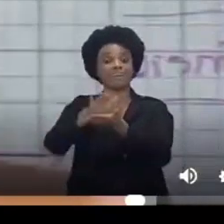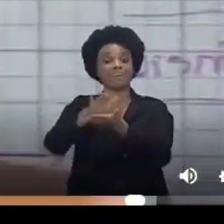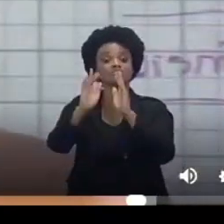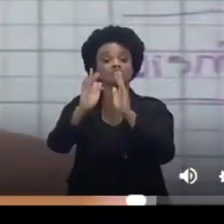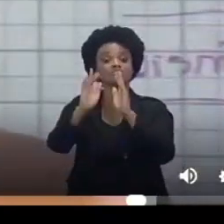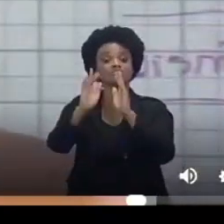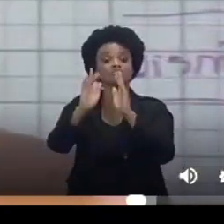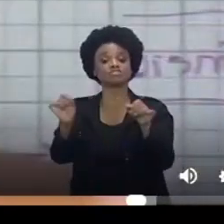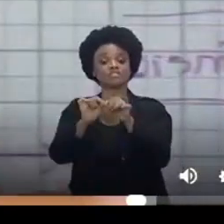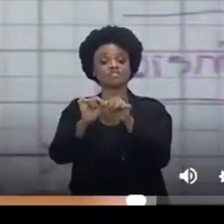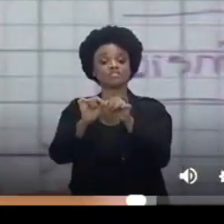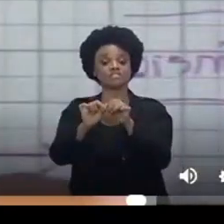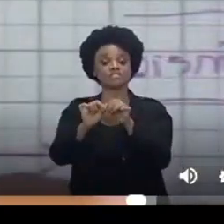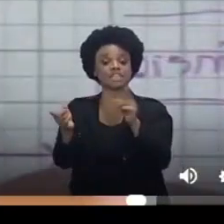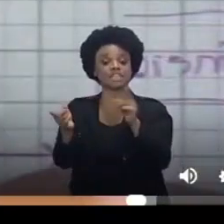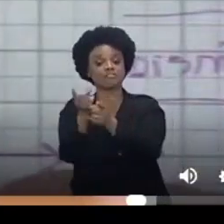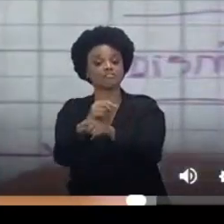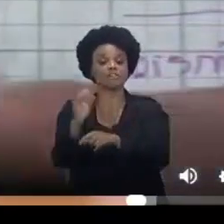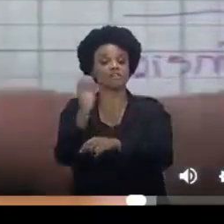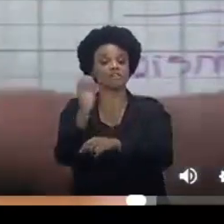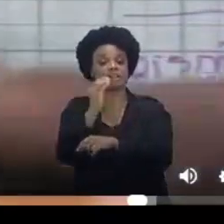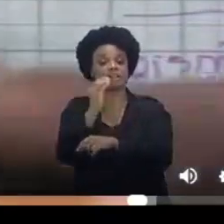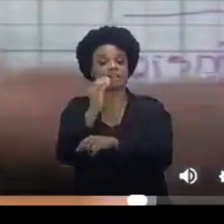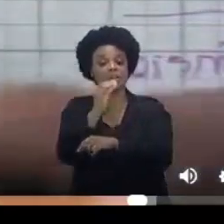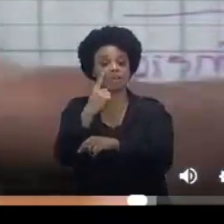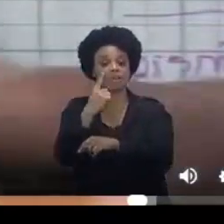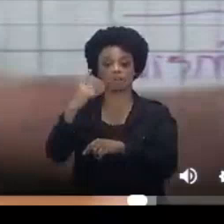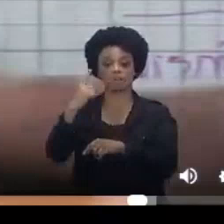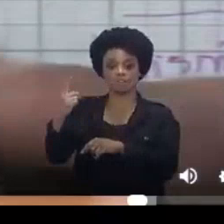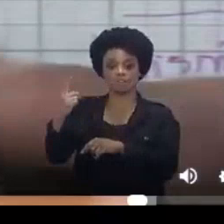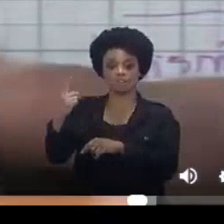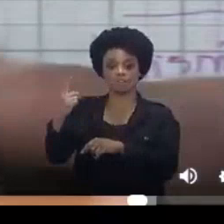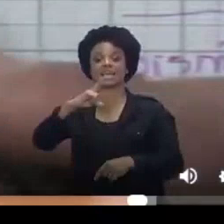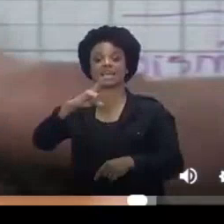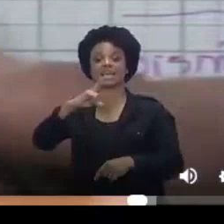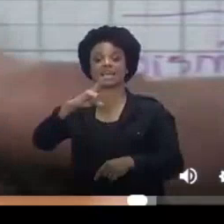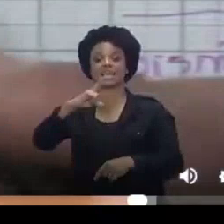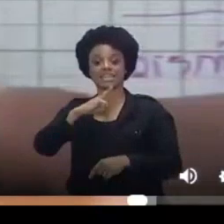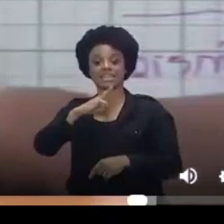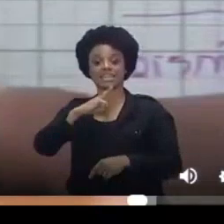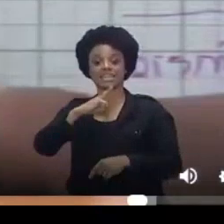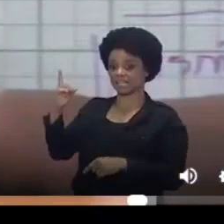entre essa variação da velocidade, olha, graficamente. Ou seja, nós temos aqui, ó,